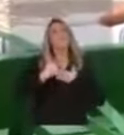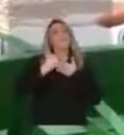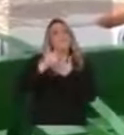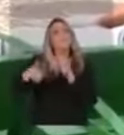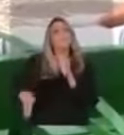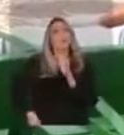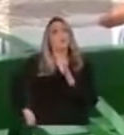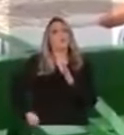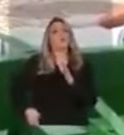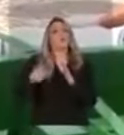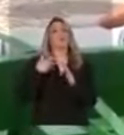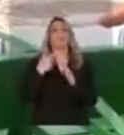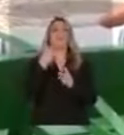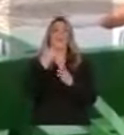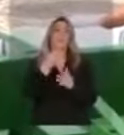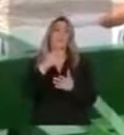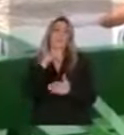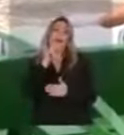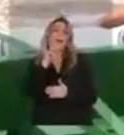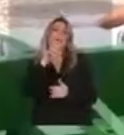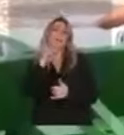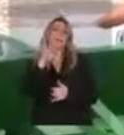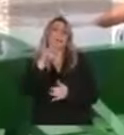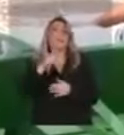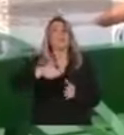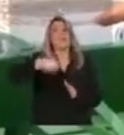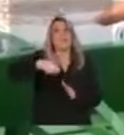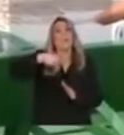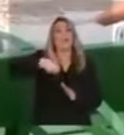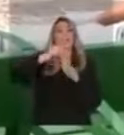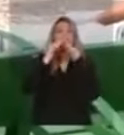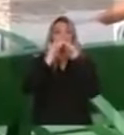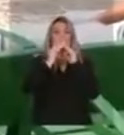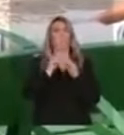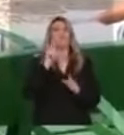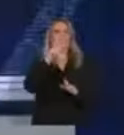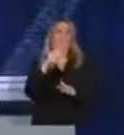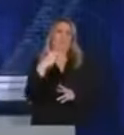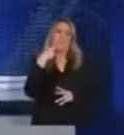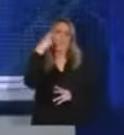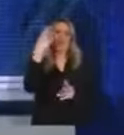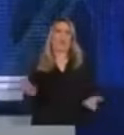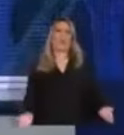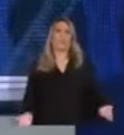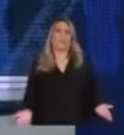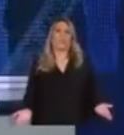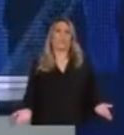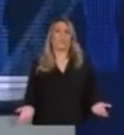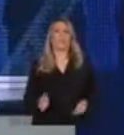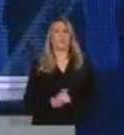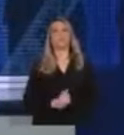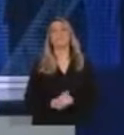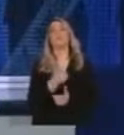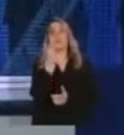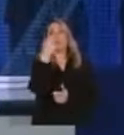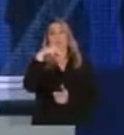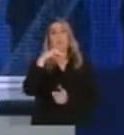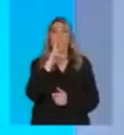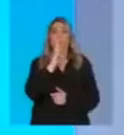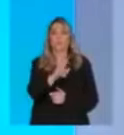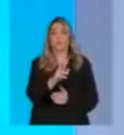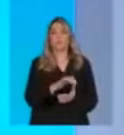bolso eles fazem marmita e eles leva quem tinha pro colégio Isso é uma vergonha candidata o senhor tem 1 minuto e